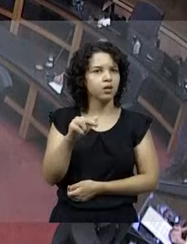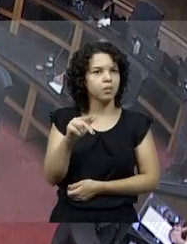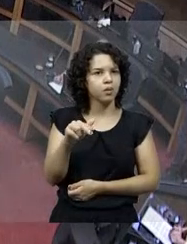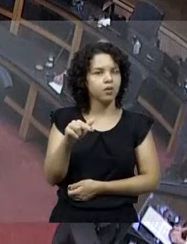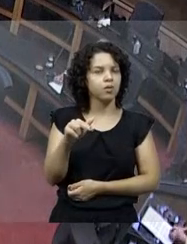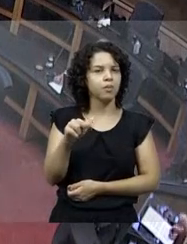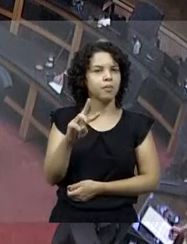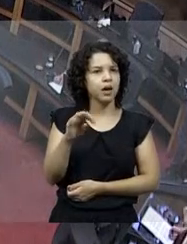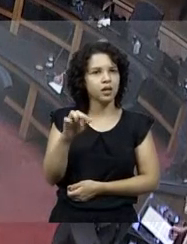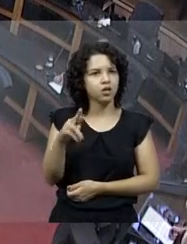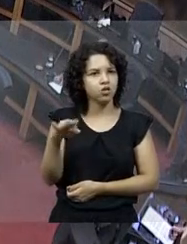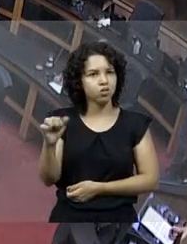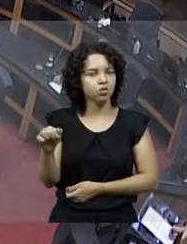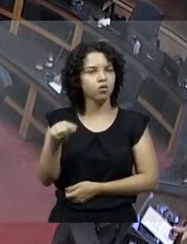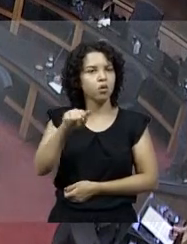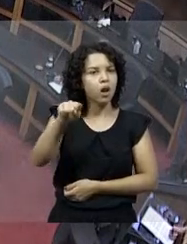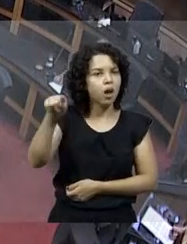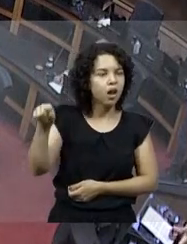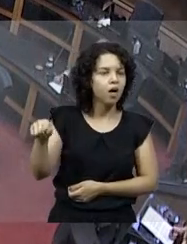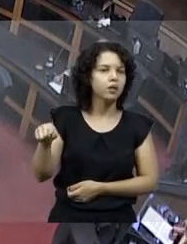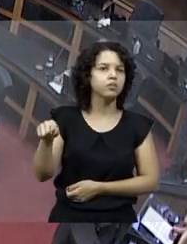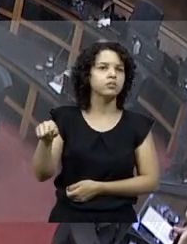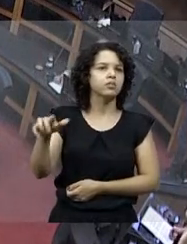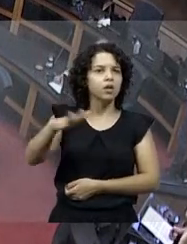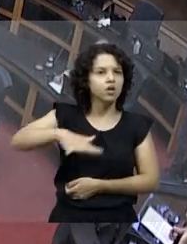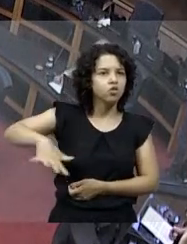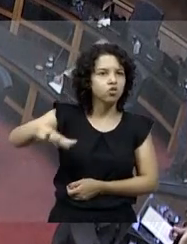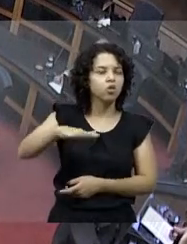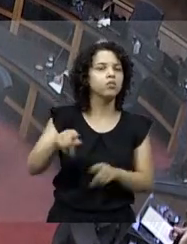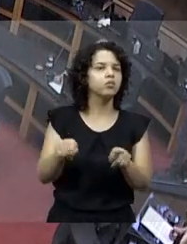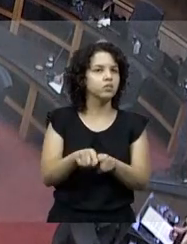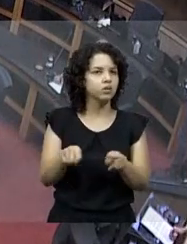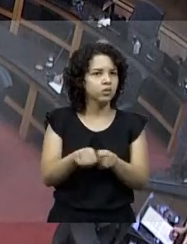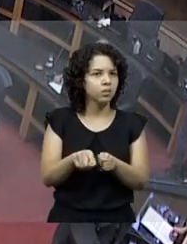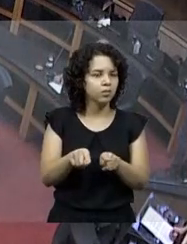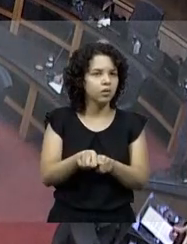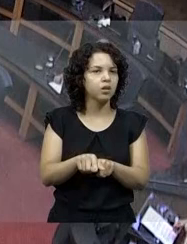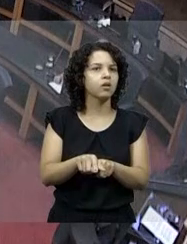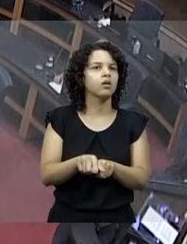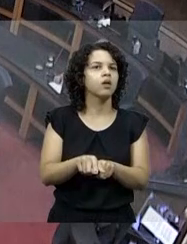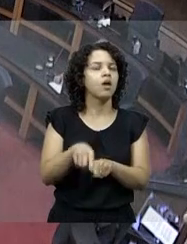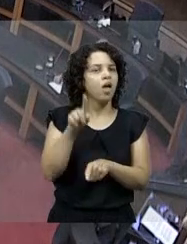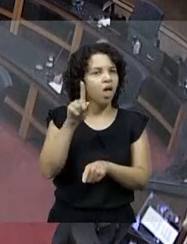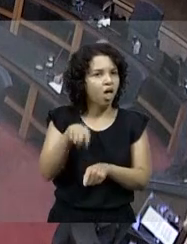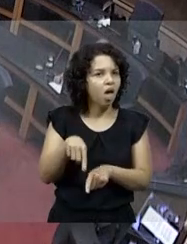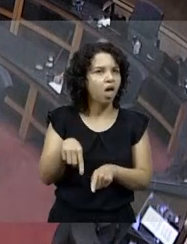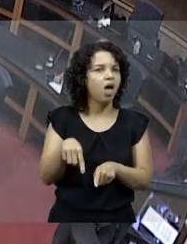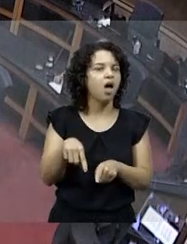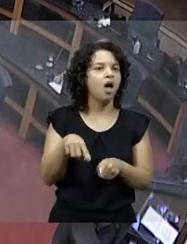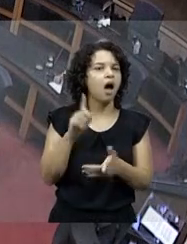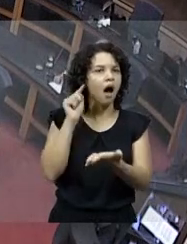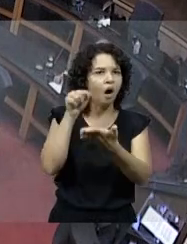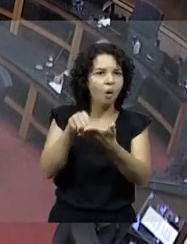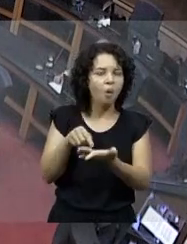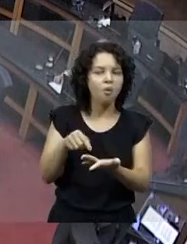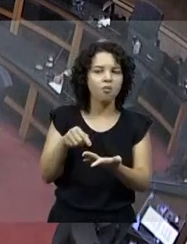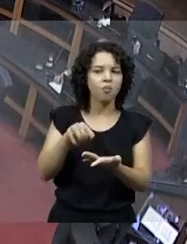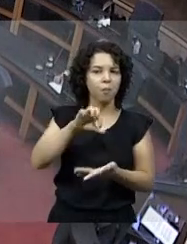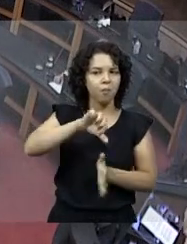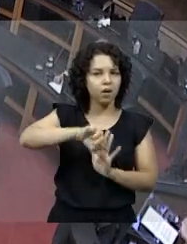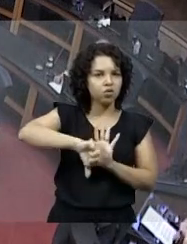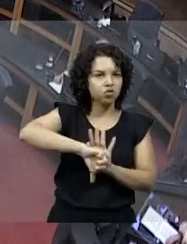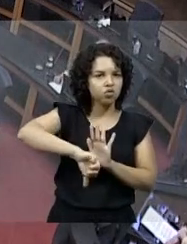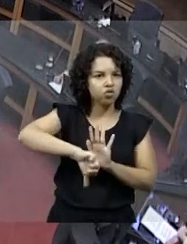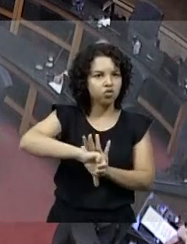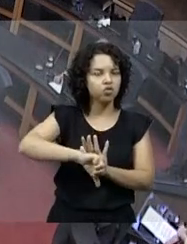Canas, e a Ponta das Canas, infelizmente, também é alvo de bandidos marginais, e